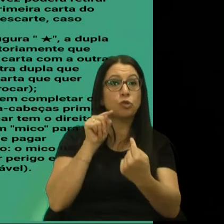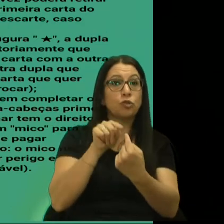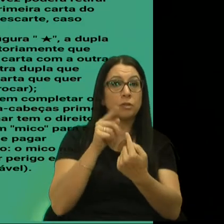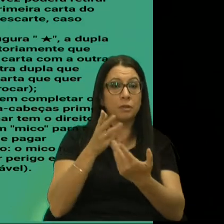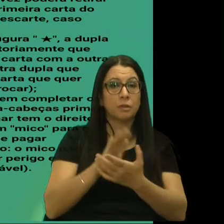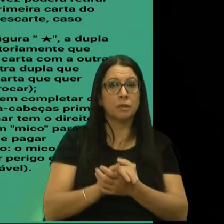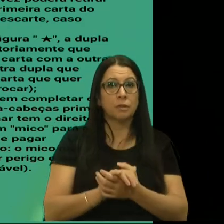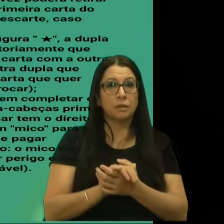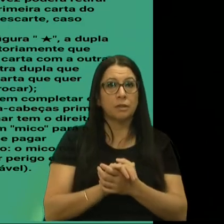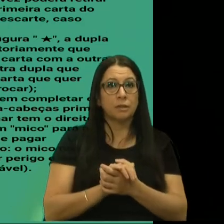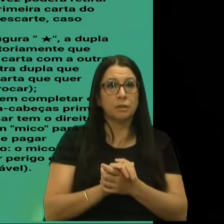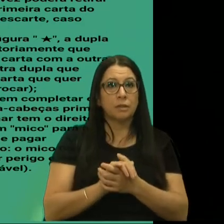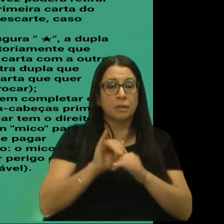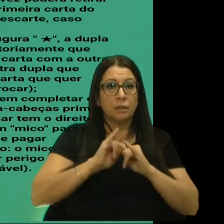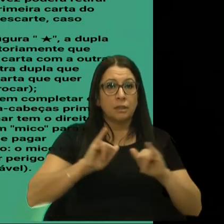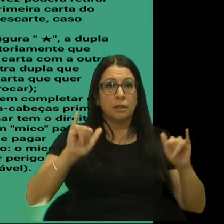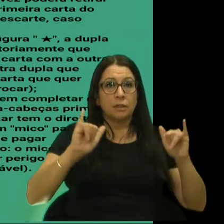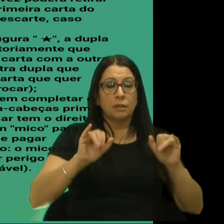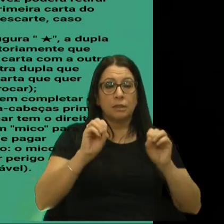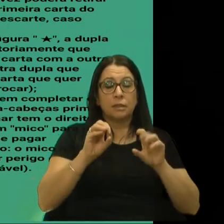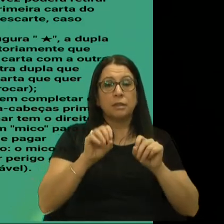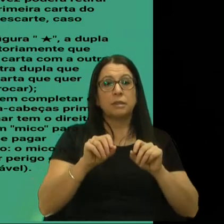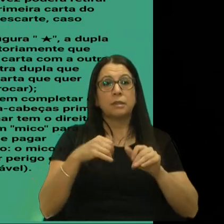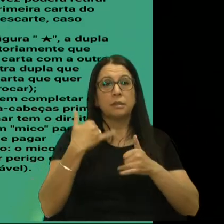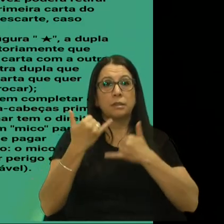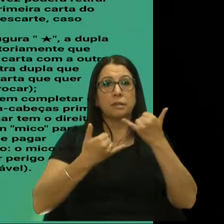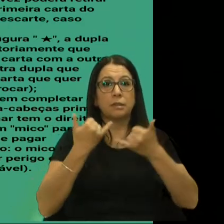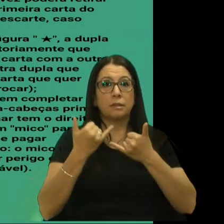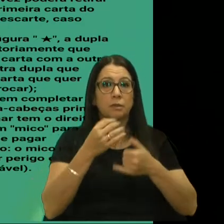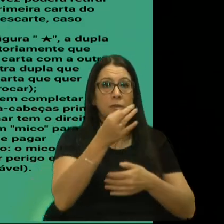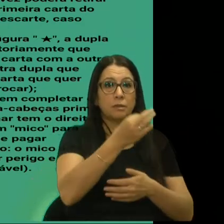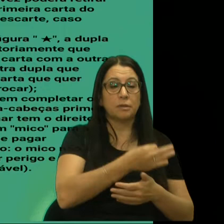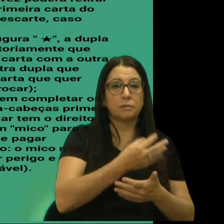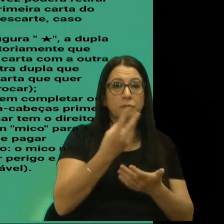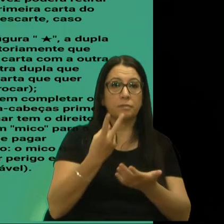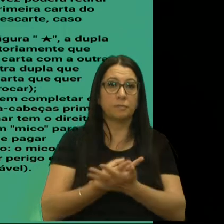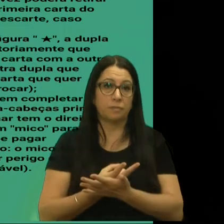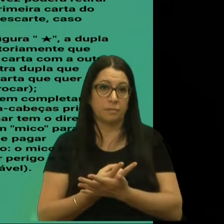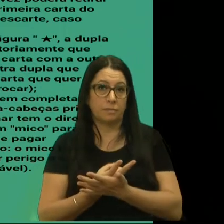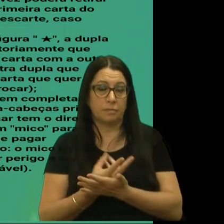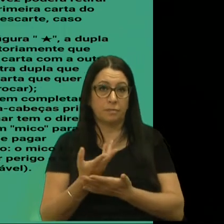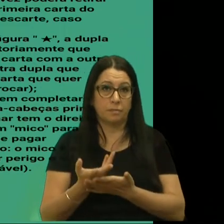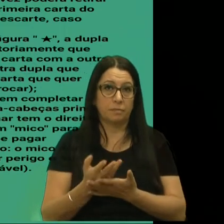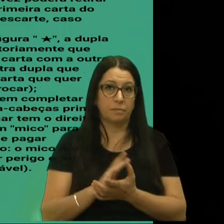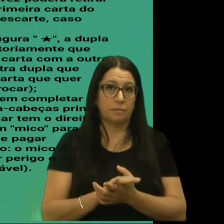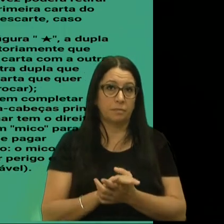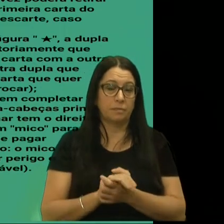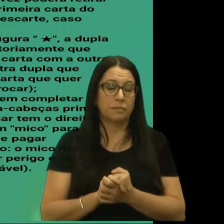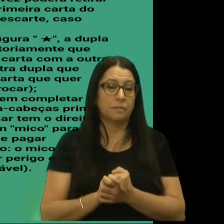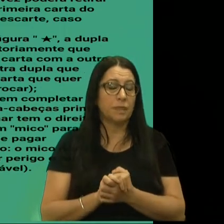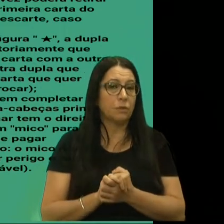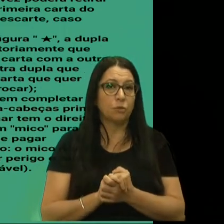tu ensinar, brincando para as crianças, o certo e o errado, no sentido de ciúme.